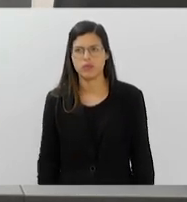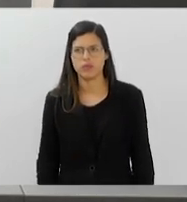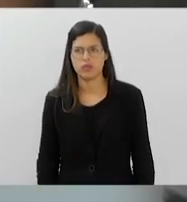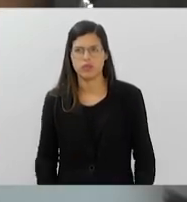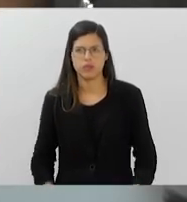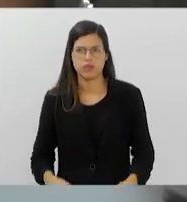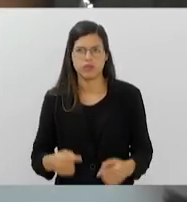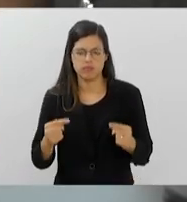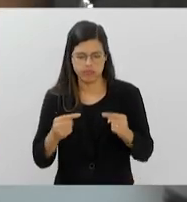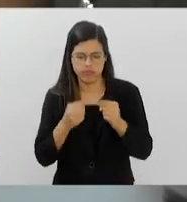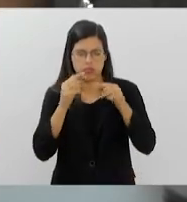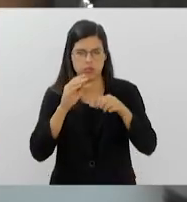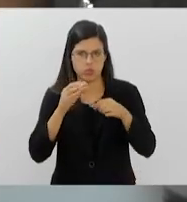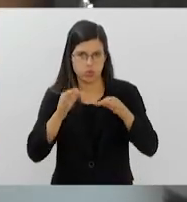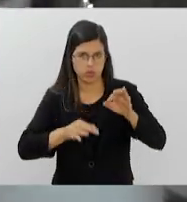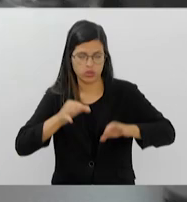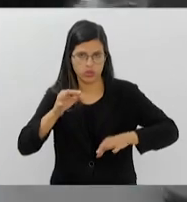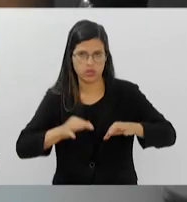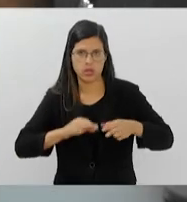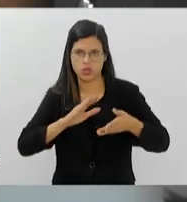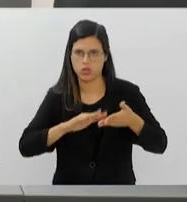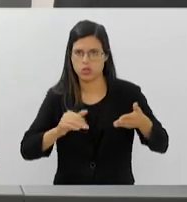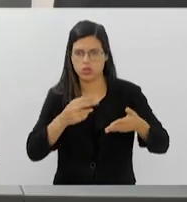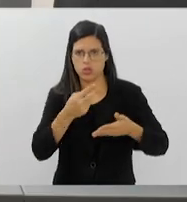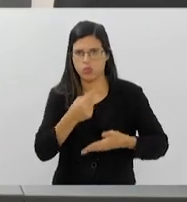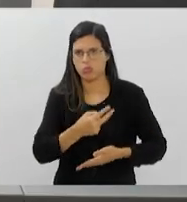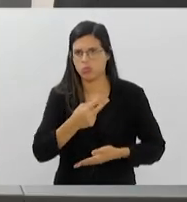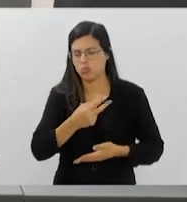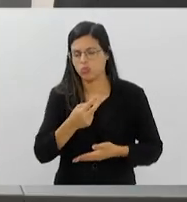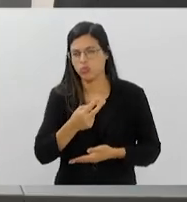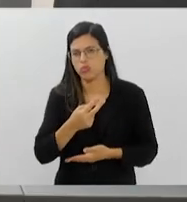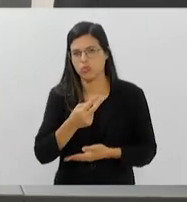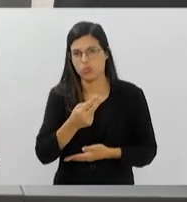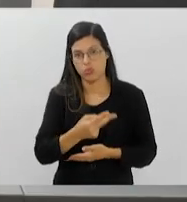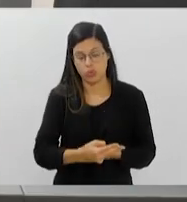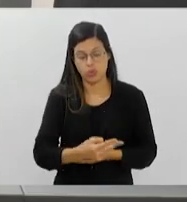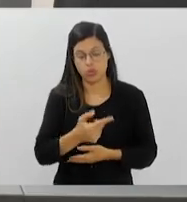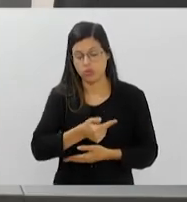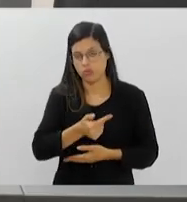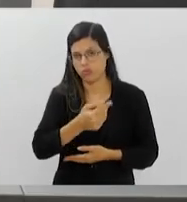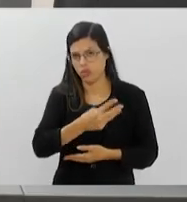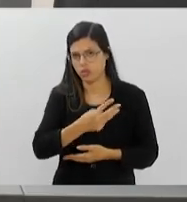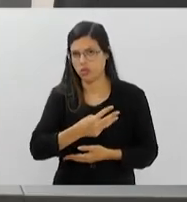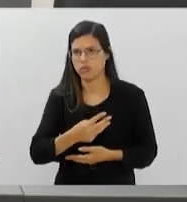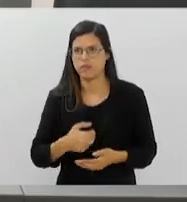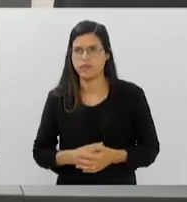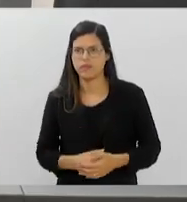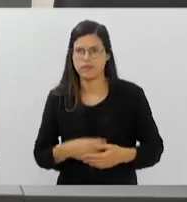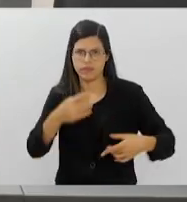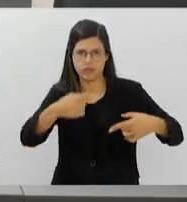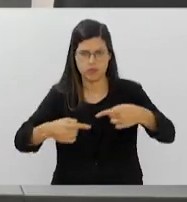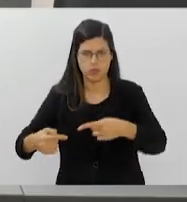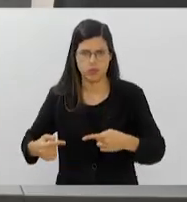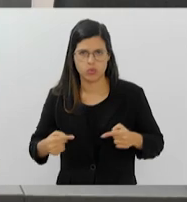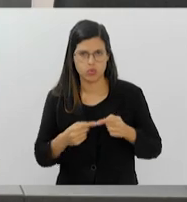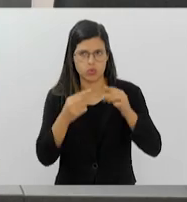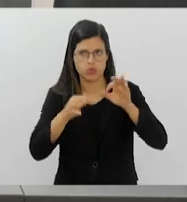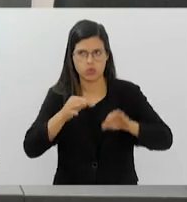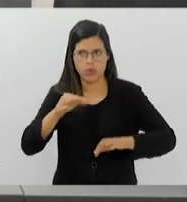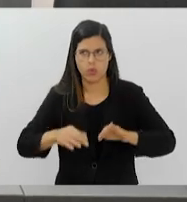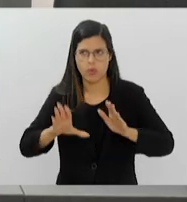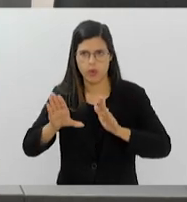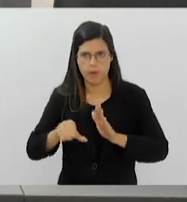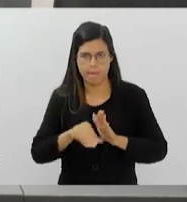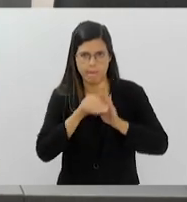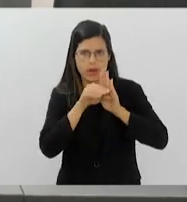3º, juridicidade. Isso. Perfeito. Então, em discussão, o parecer pela juridicidade com emendas